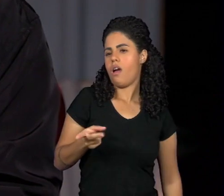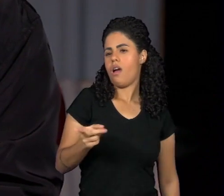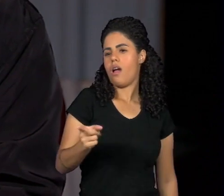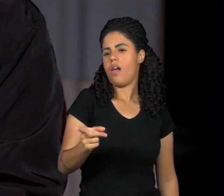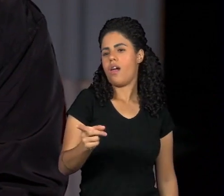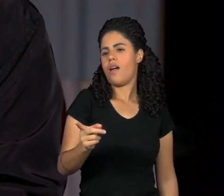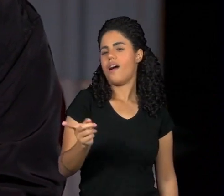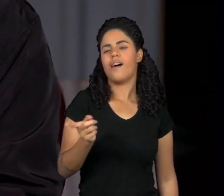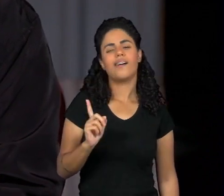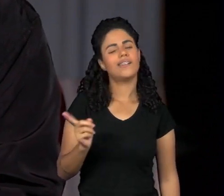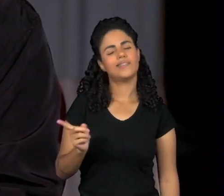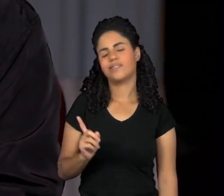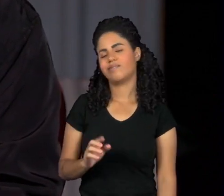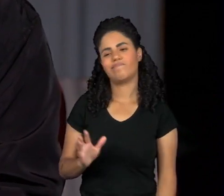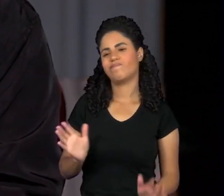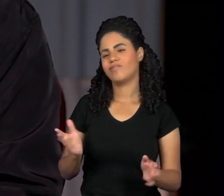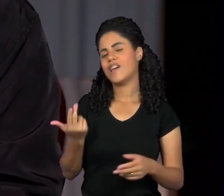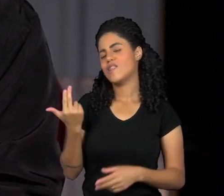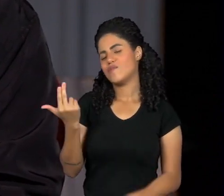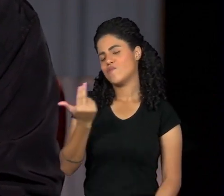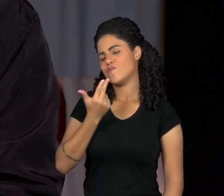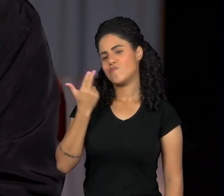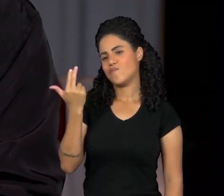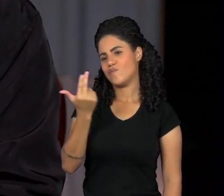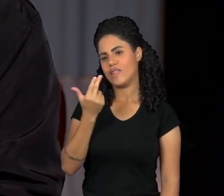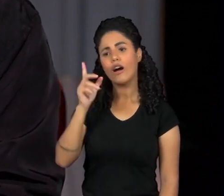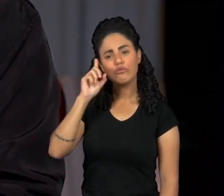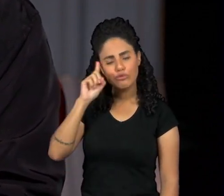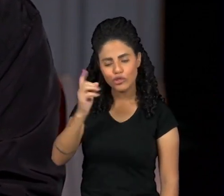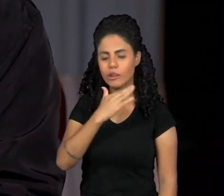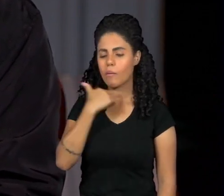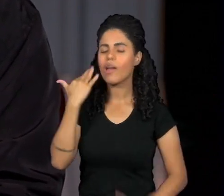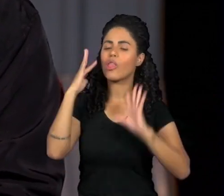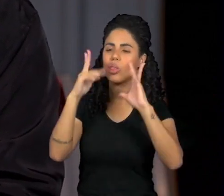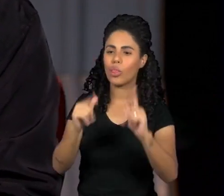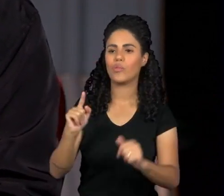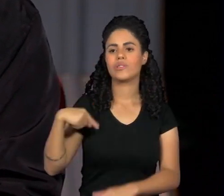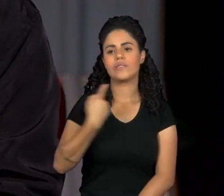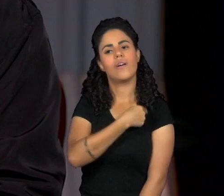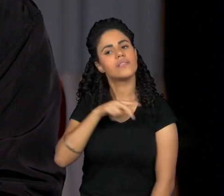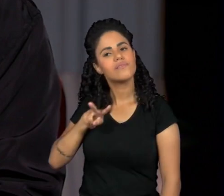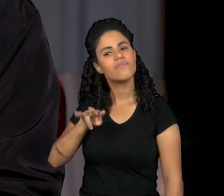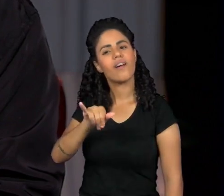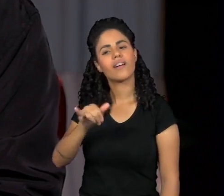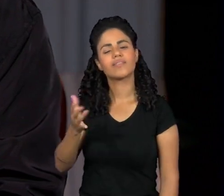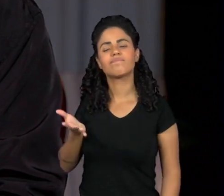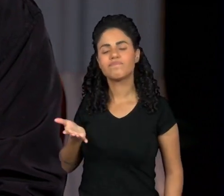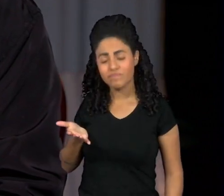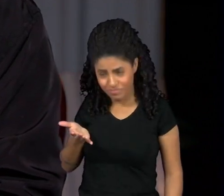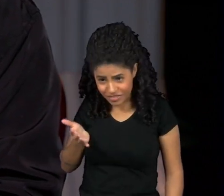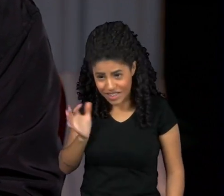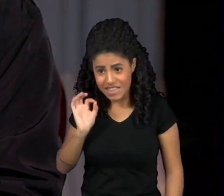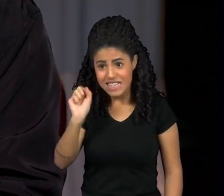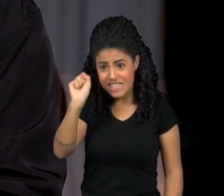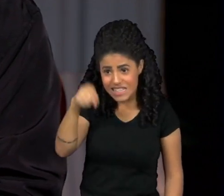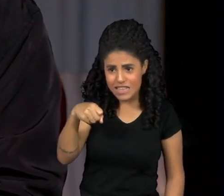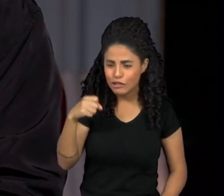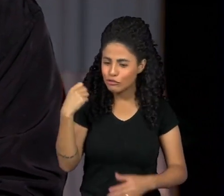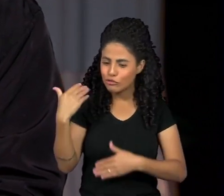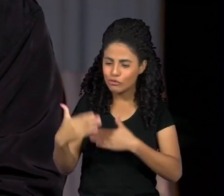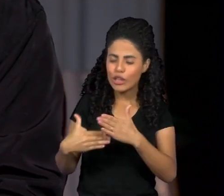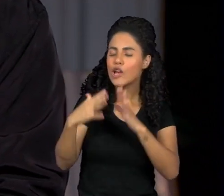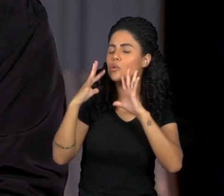a gente não tem domínio sobre isso, não temos domínio sobre o mundo, sobre a posteridade, sobre as